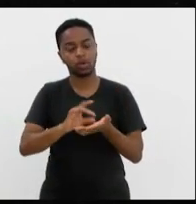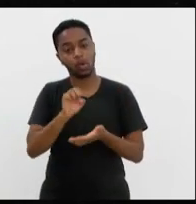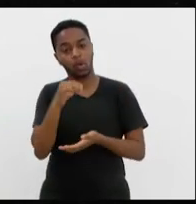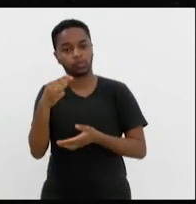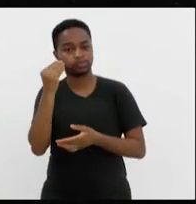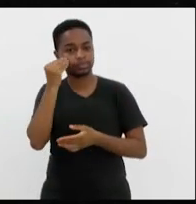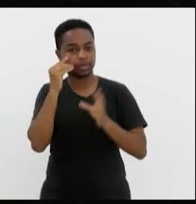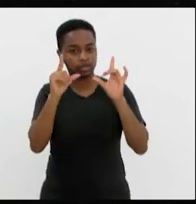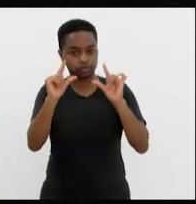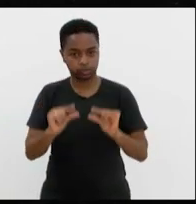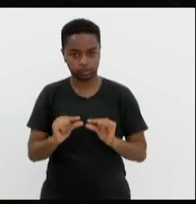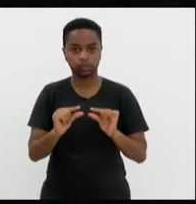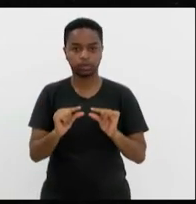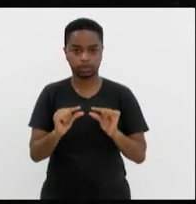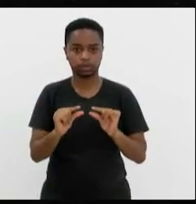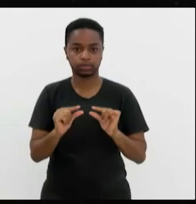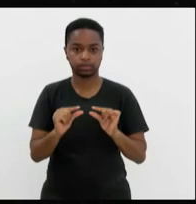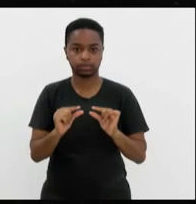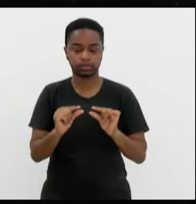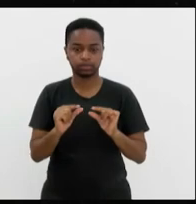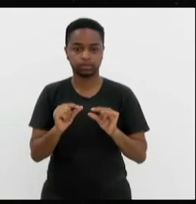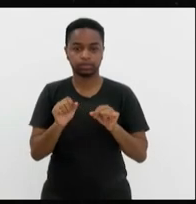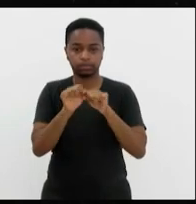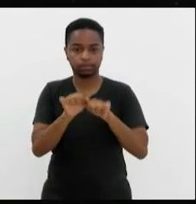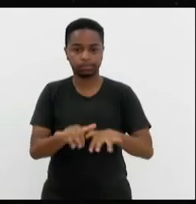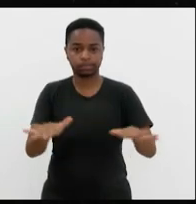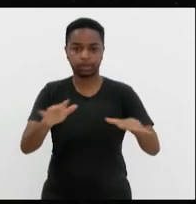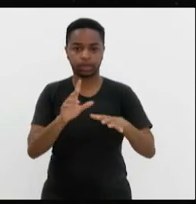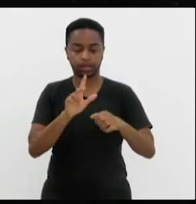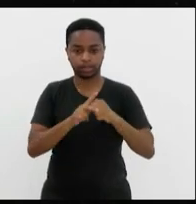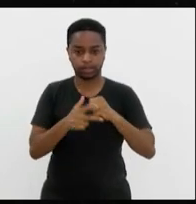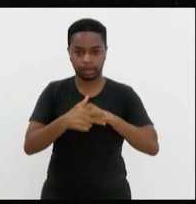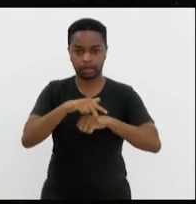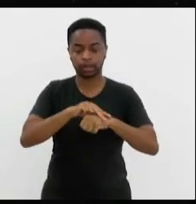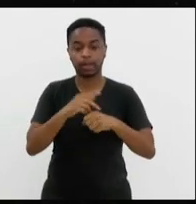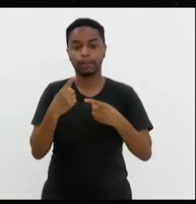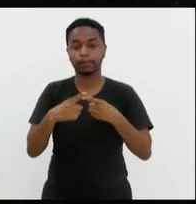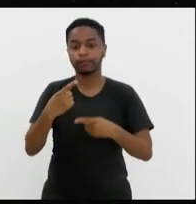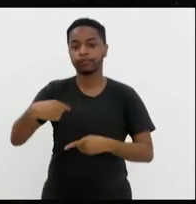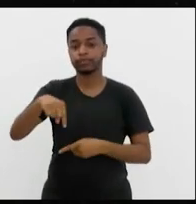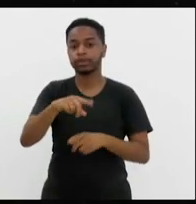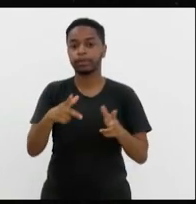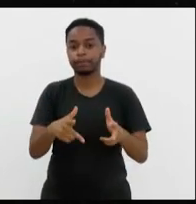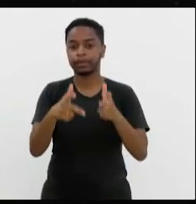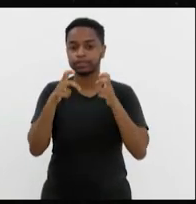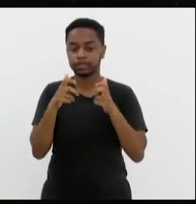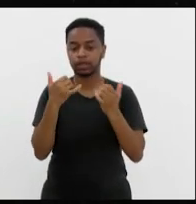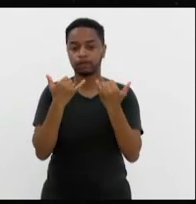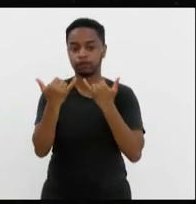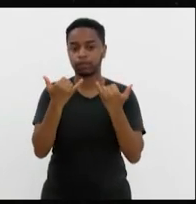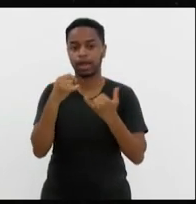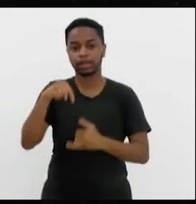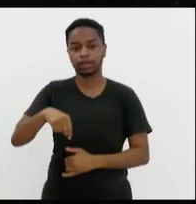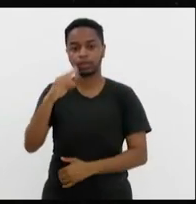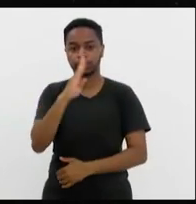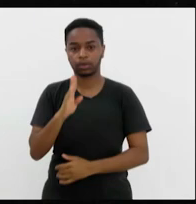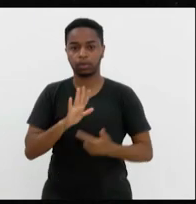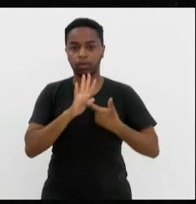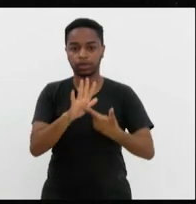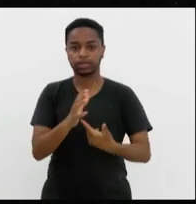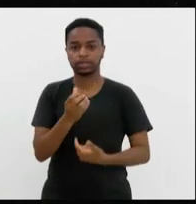menos diminuir essa epidemia da dengue. Você vê aqui os dados, né, do Brasil, são